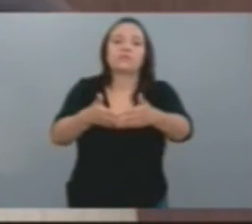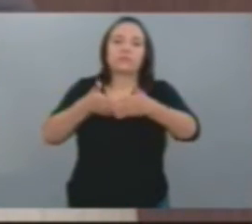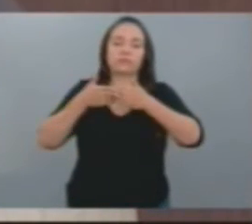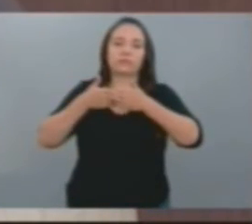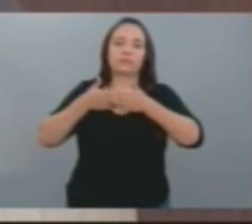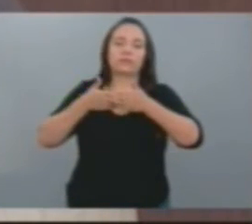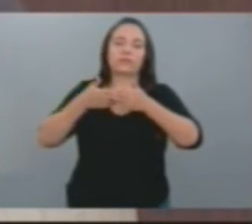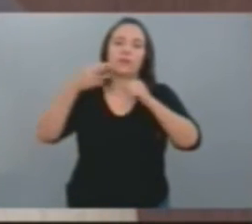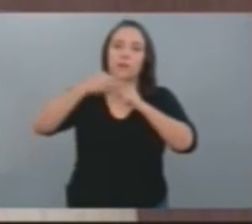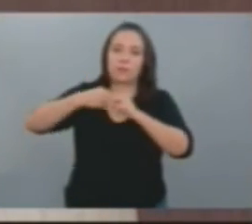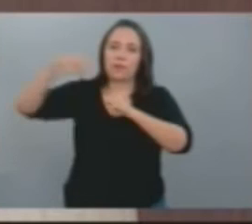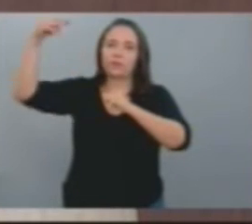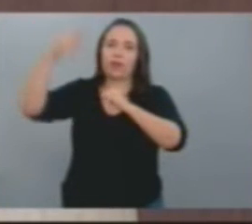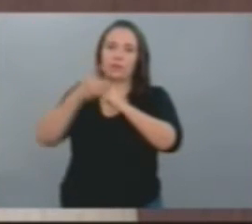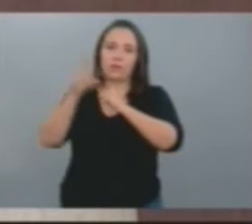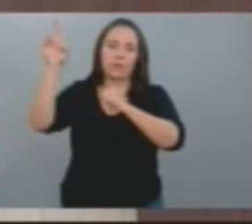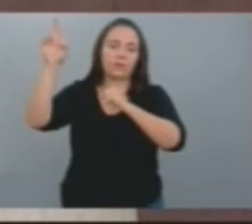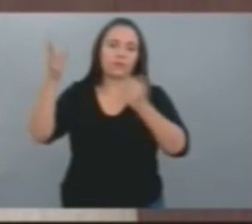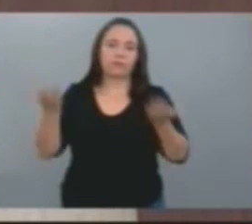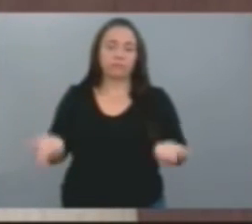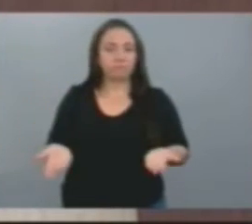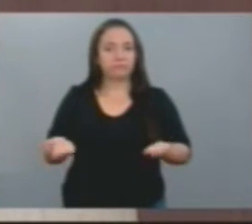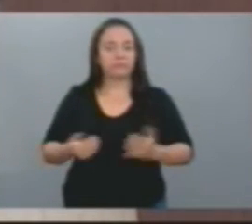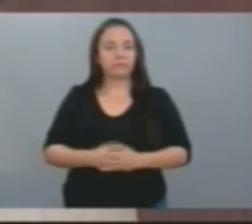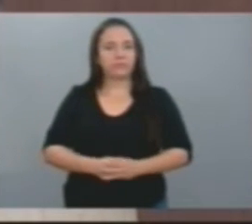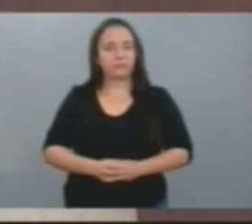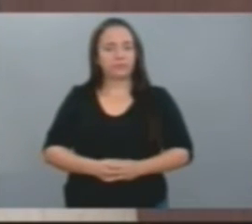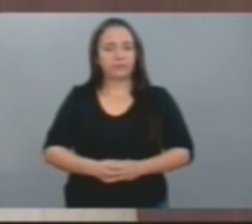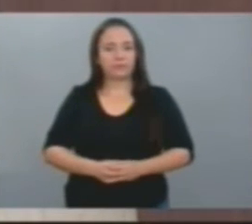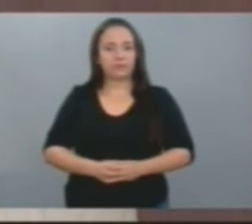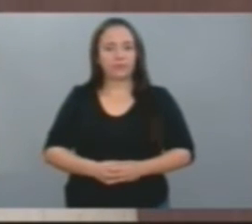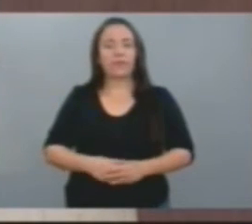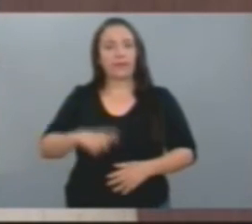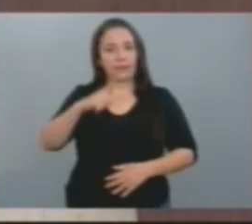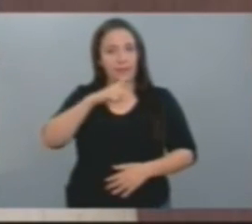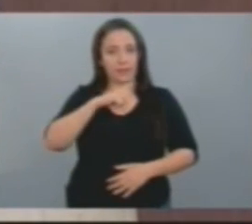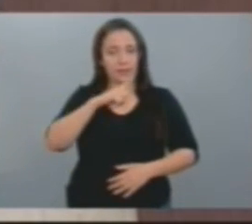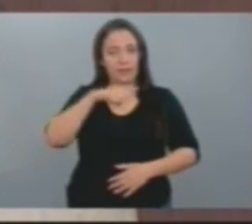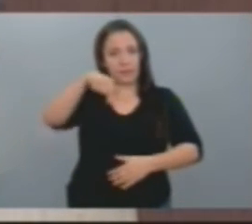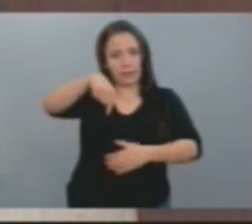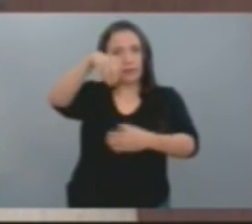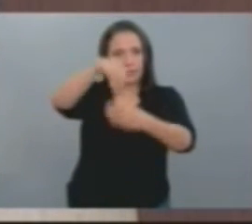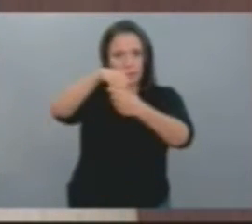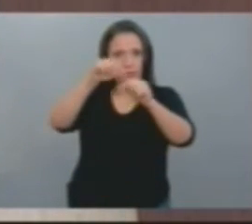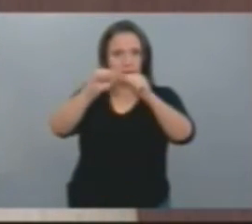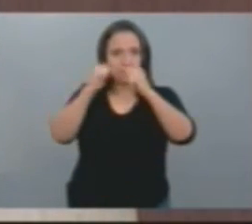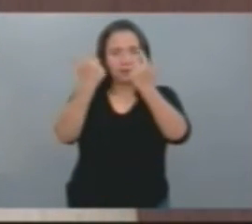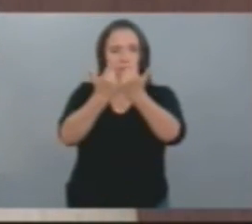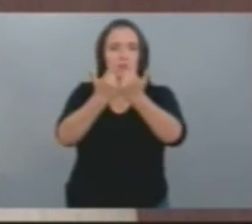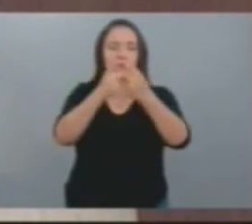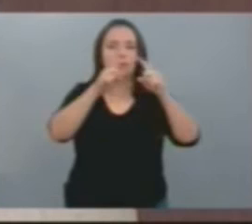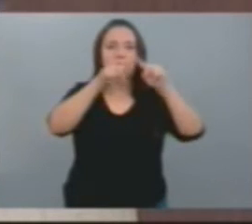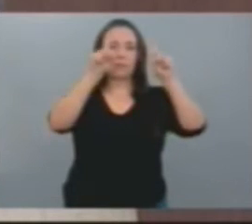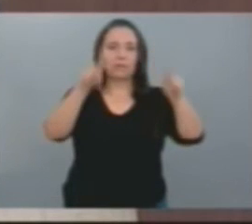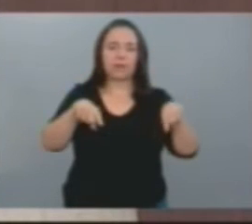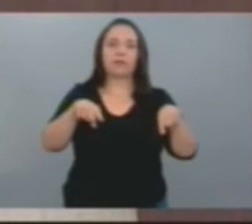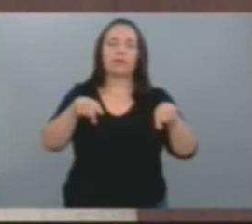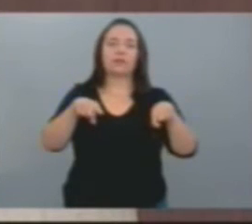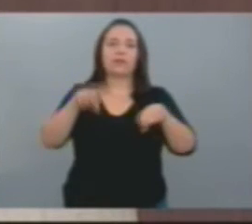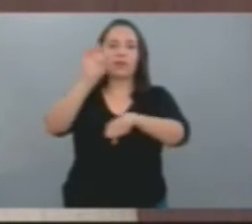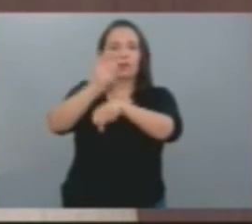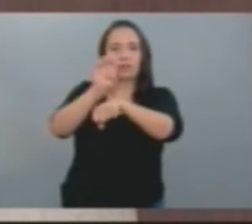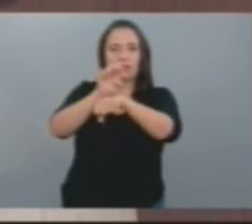o mestrado ou doutorado. Tramita aqui na casa o Plano Estadual de